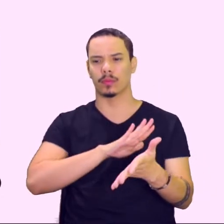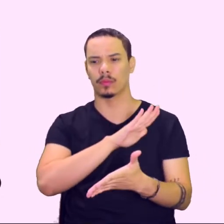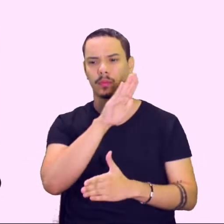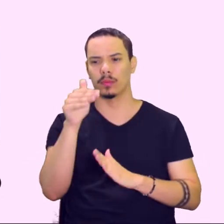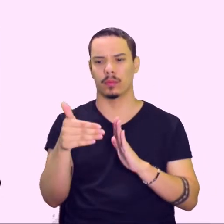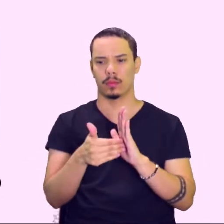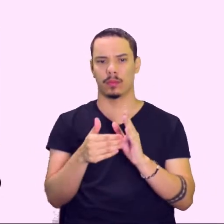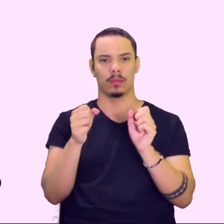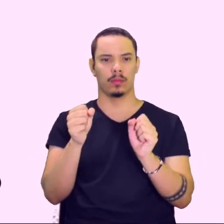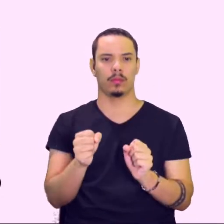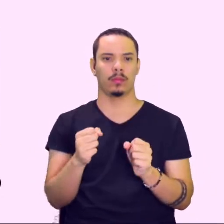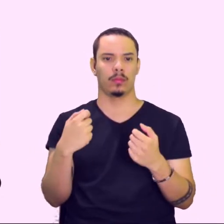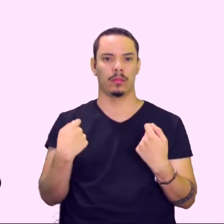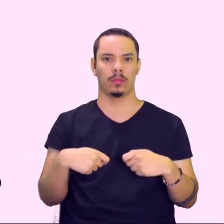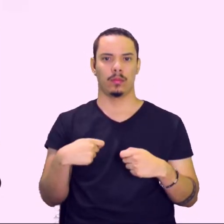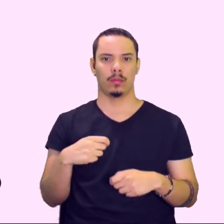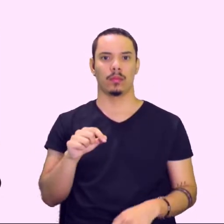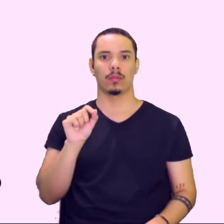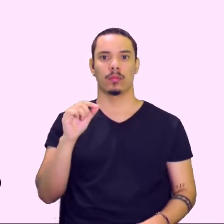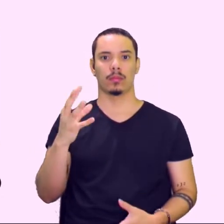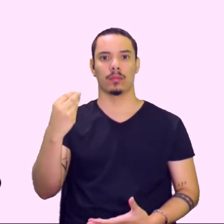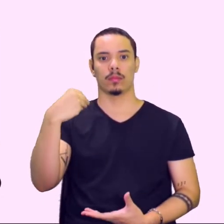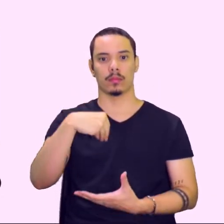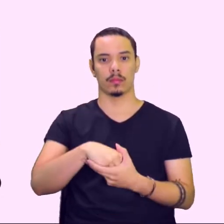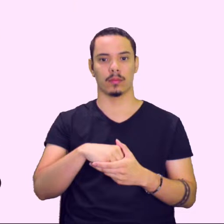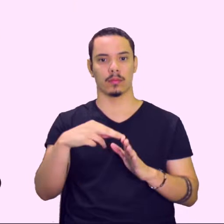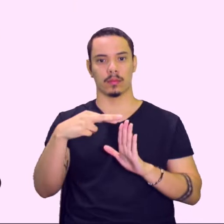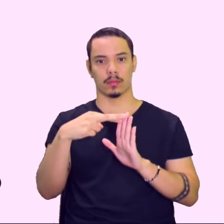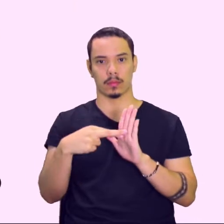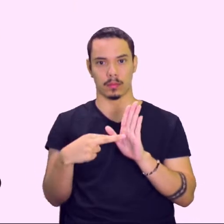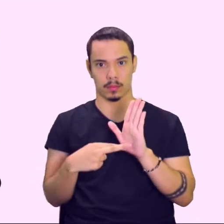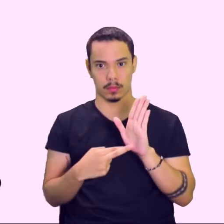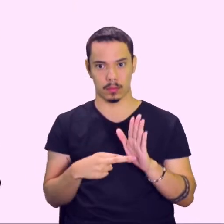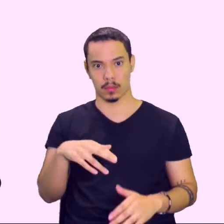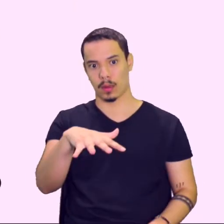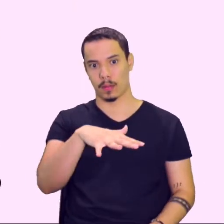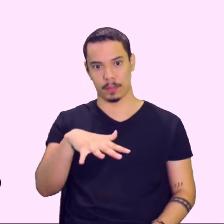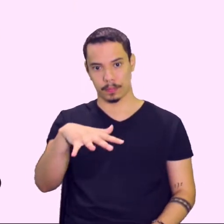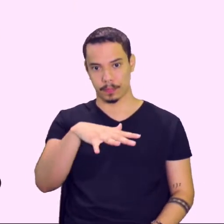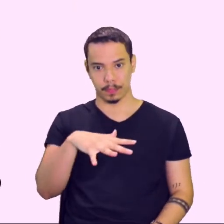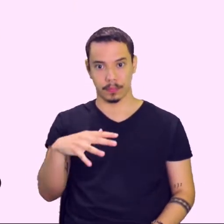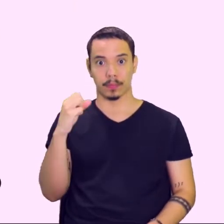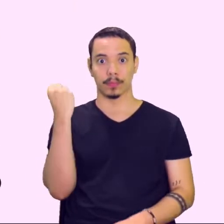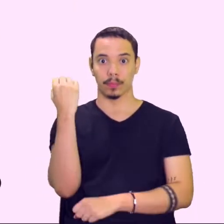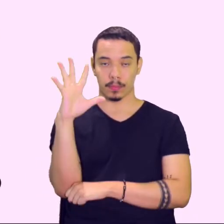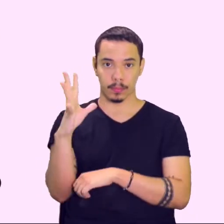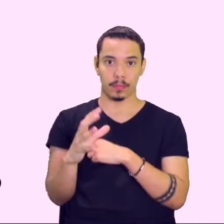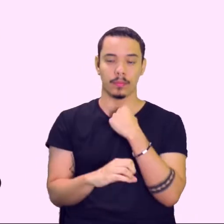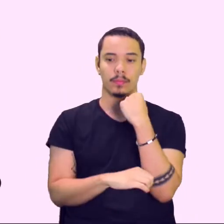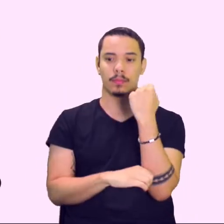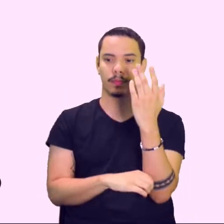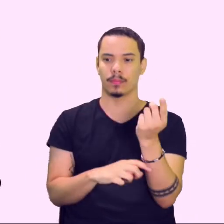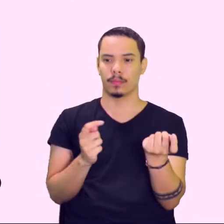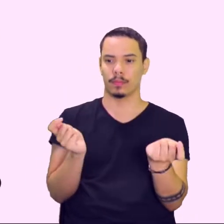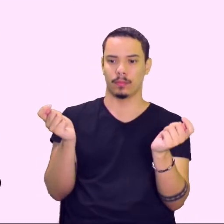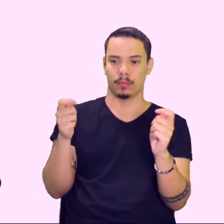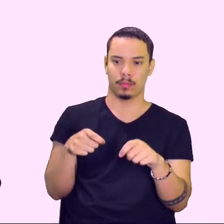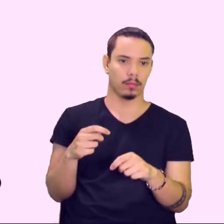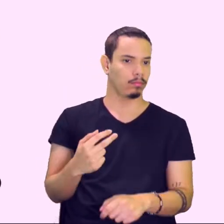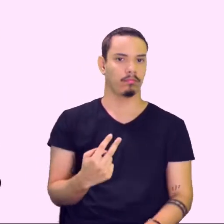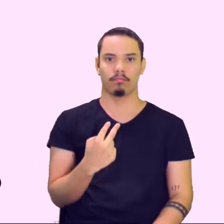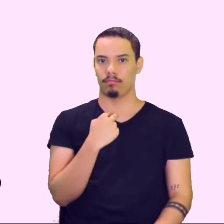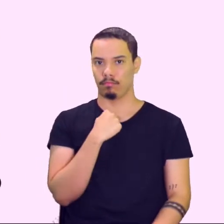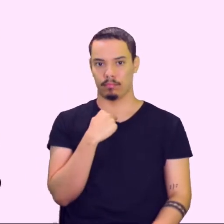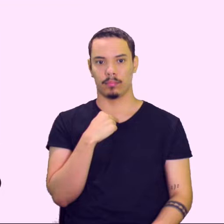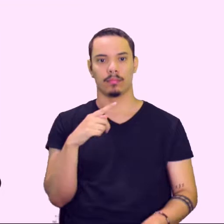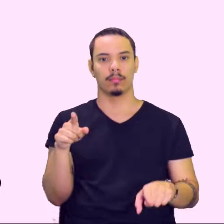considerado dentro aí das normativas que falam sobre a área de proteção ambiental, né, o que pode ser feito ou não dentro dessa área. Exatamente. E a